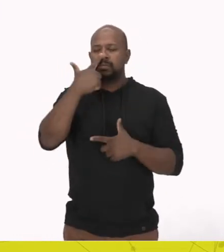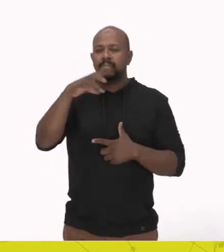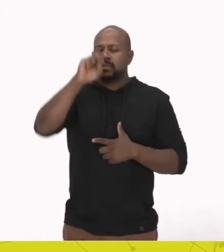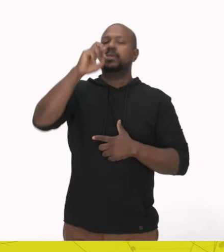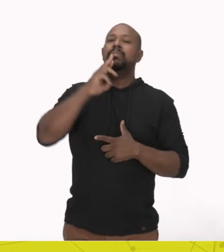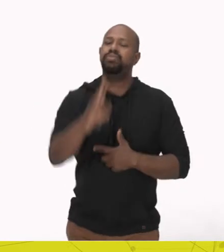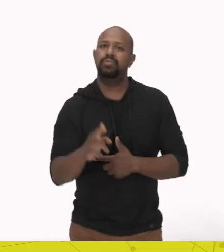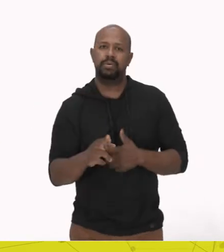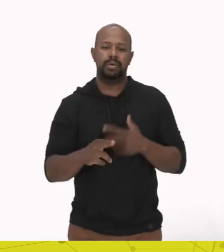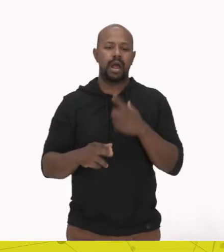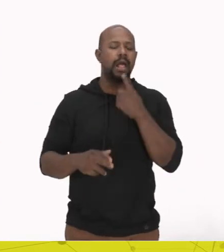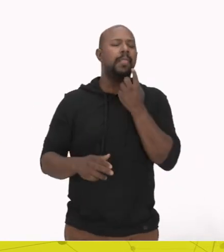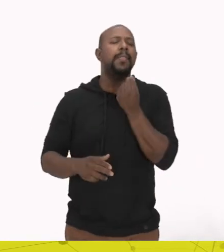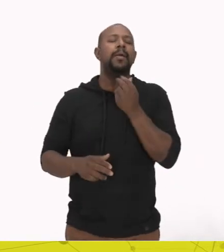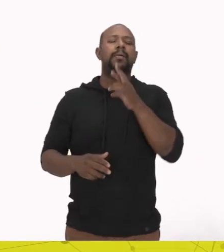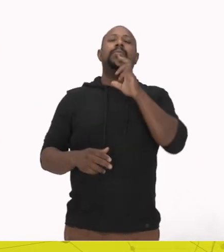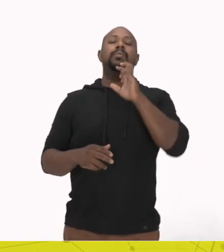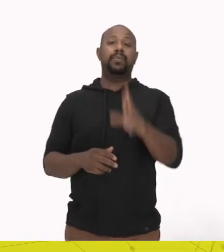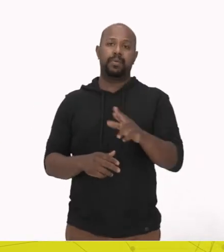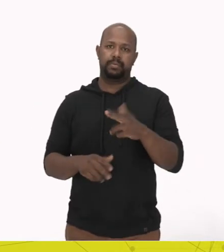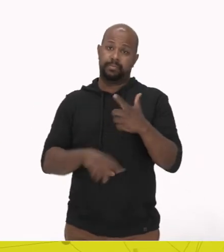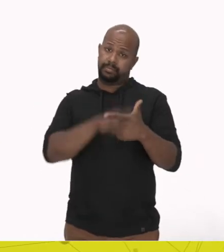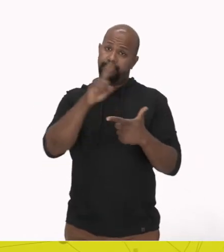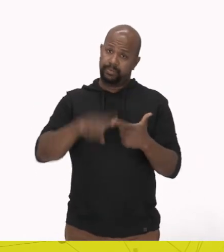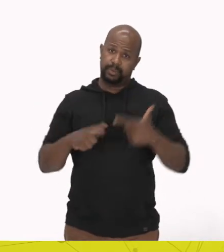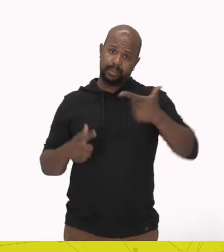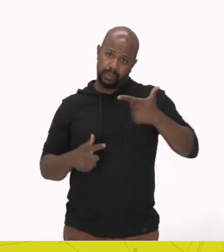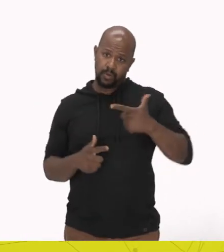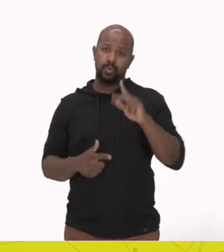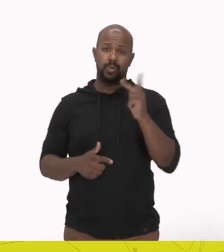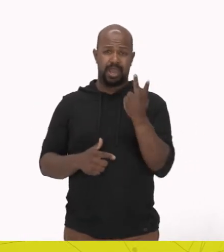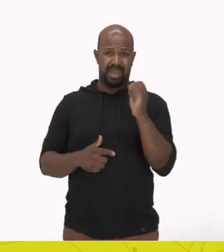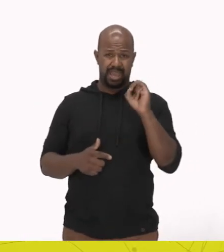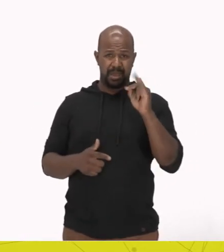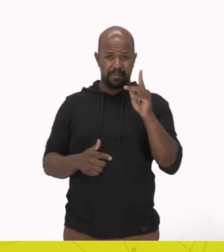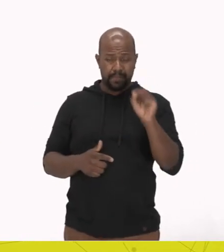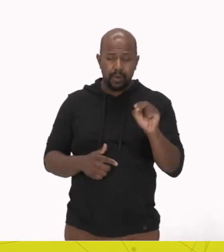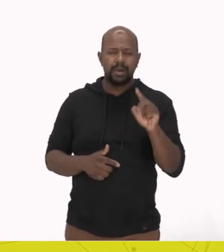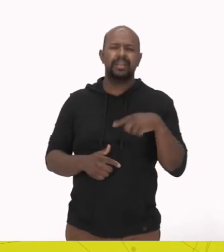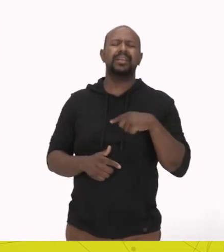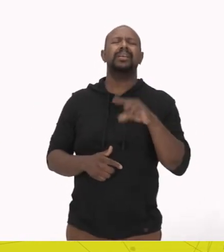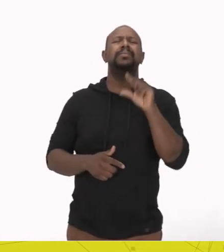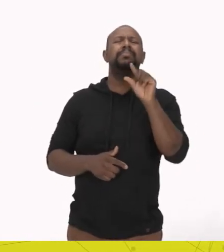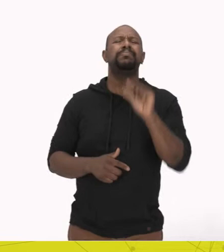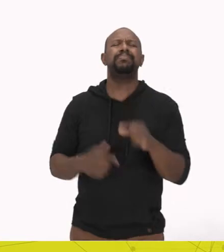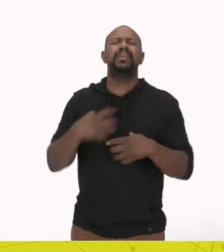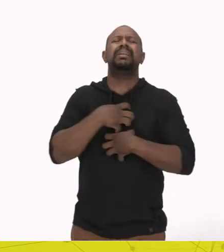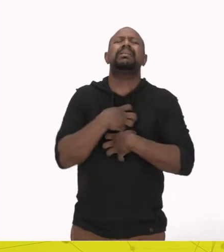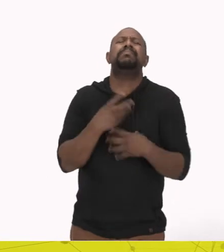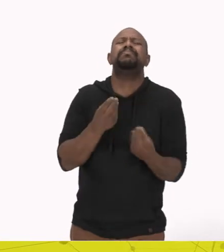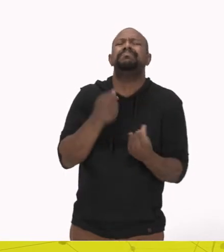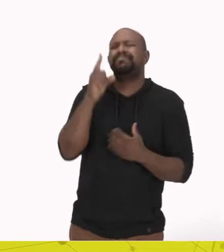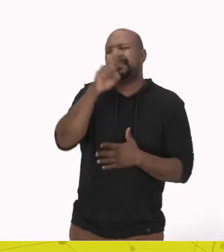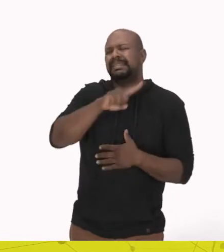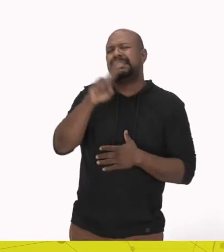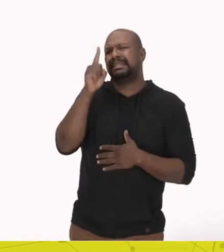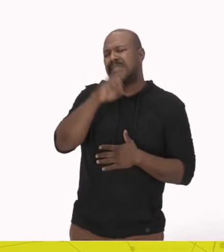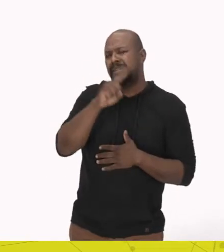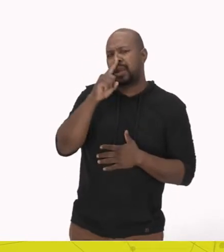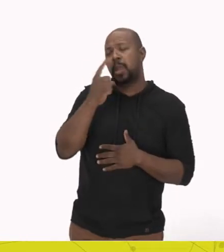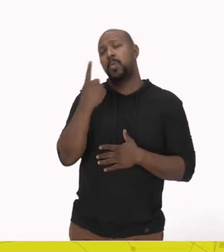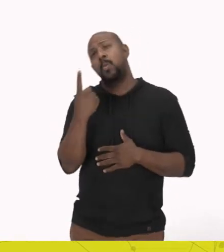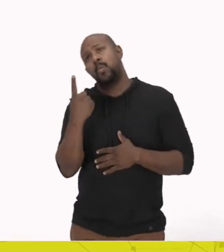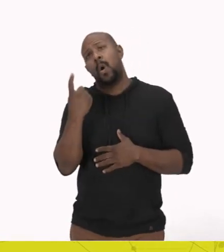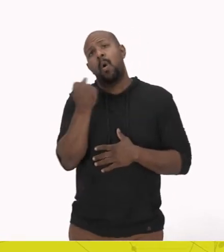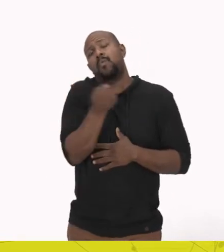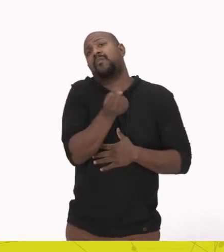reações consideradas além do esperado. No segundo caso, o indivíduo tem uma menor sensibilidade